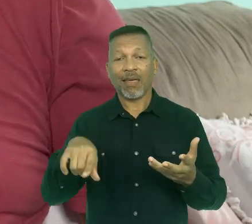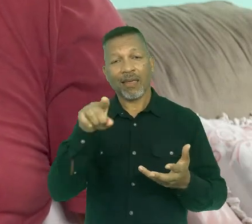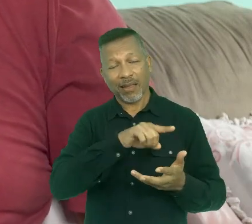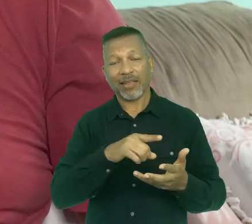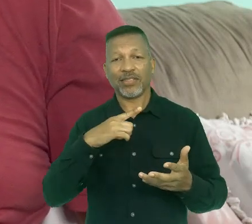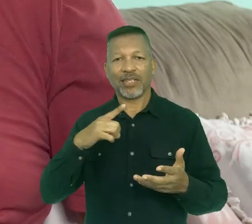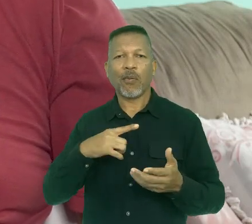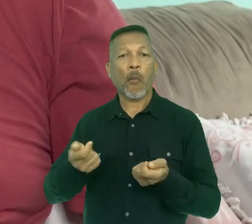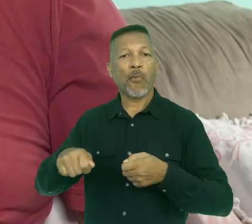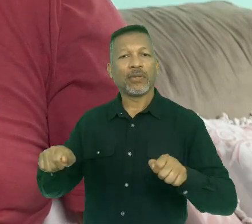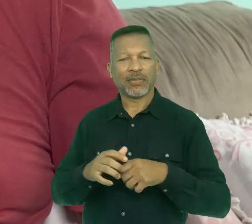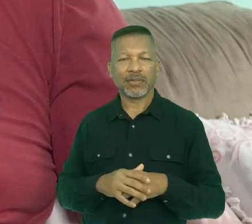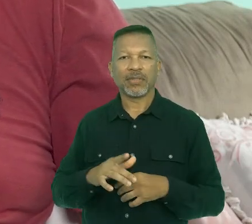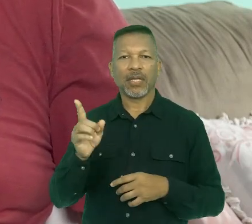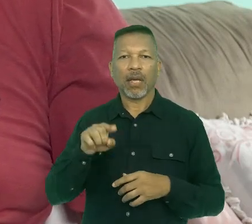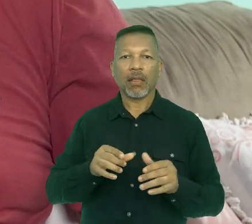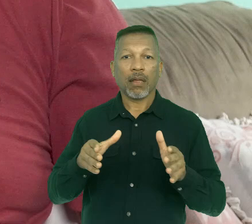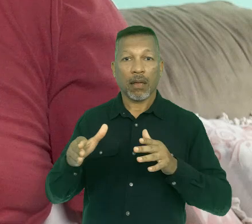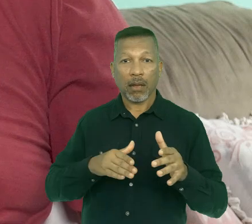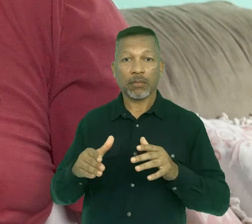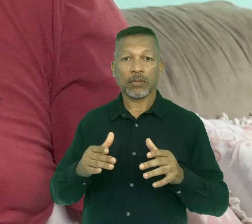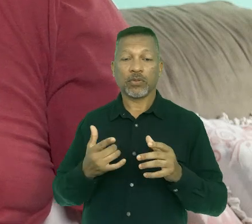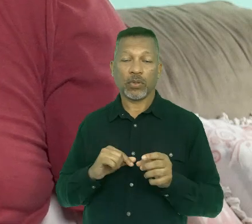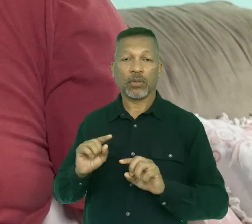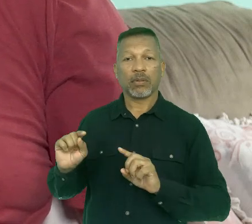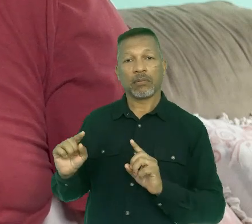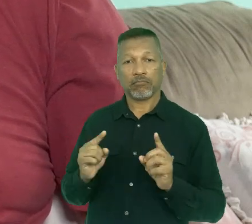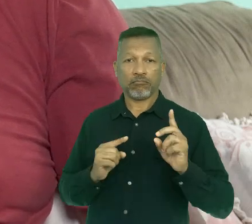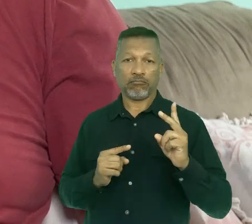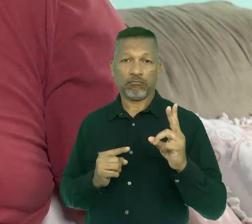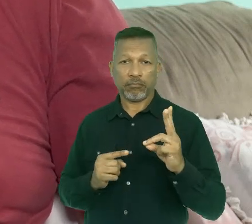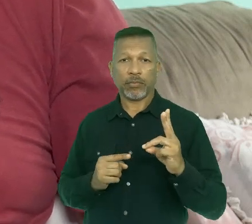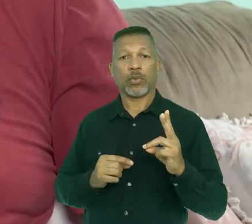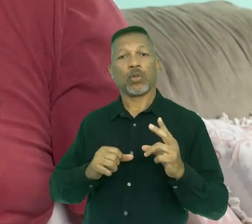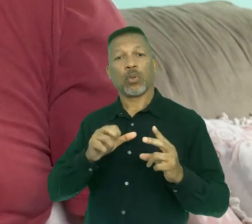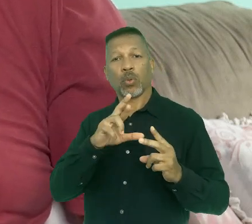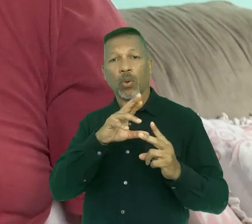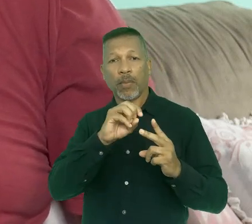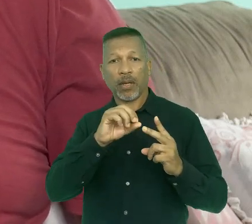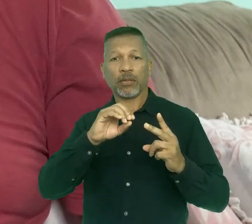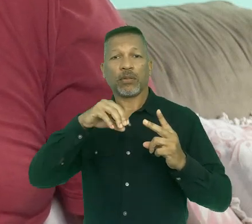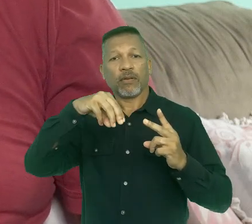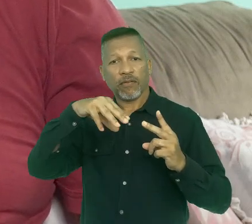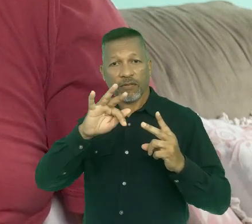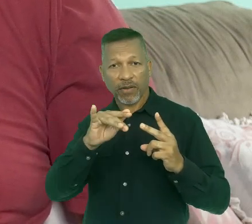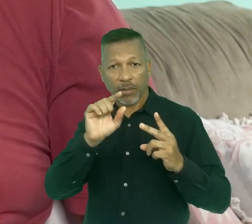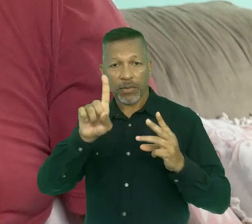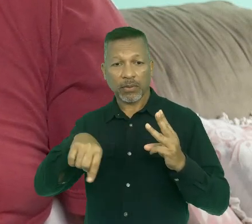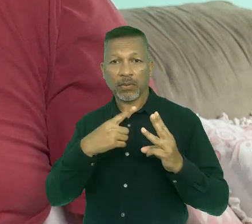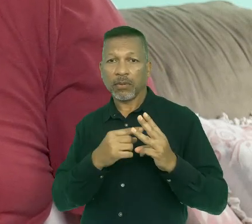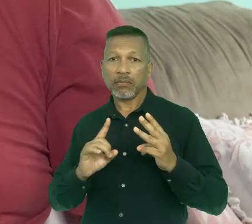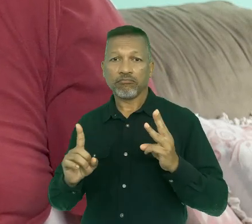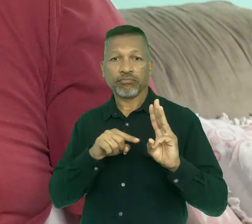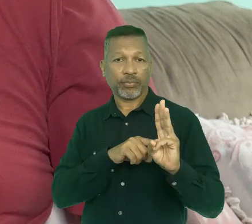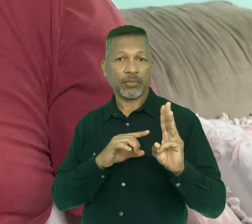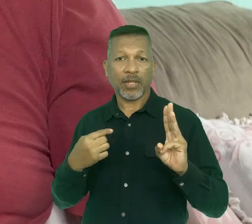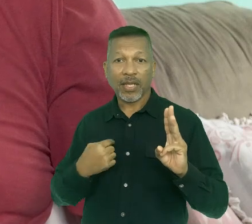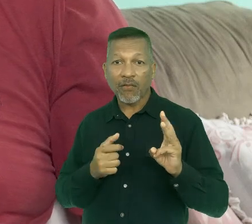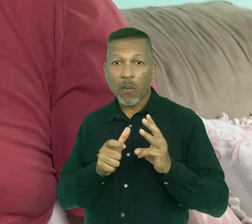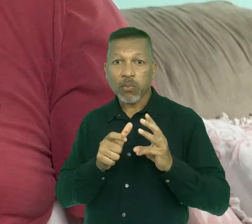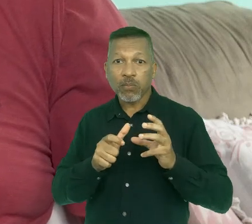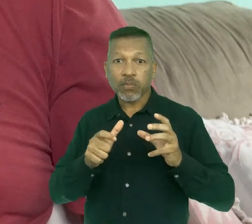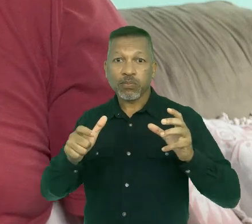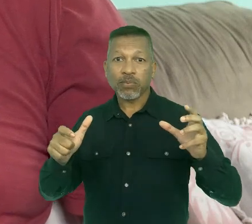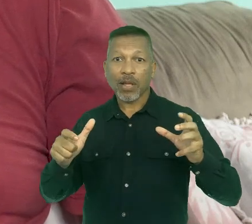vivo. Aí na época eu entrei na Sax Companhia, que eram só 3 músicos, era o Roberto Machado e o Fábio Monteiro, era um trio, e esse trio